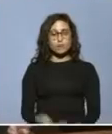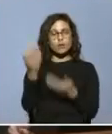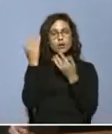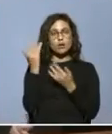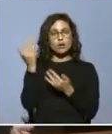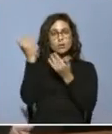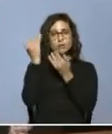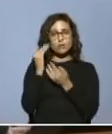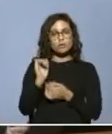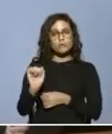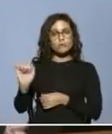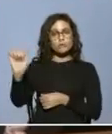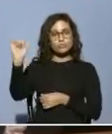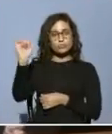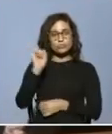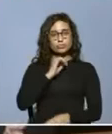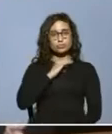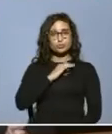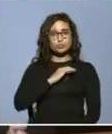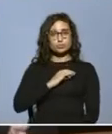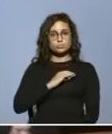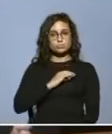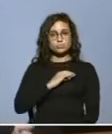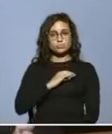Glória a vós, Senhor.